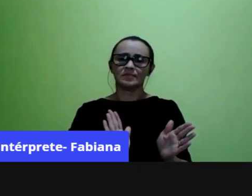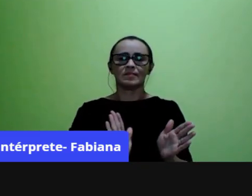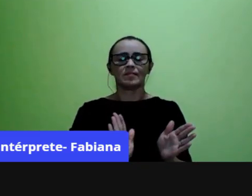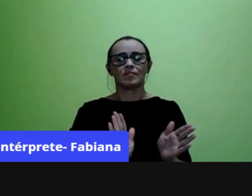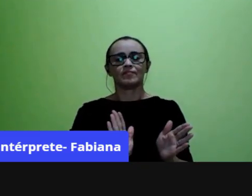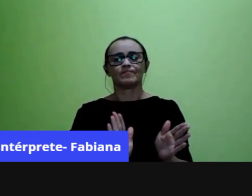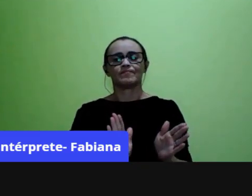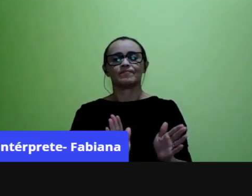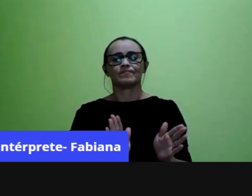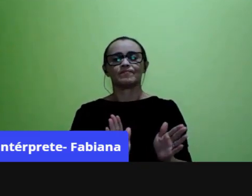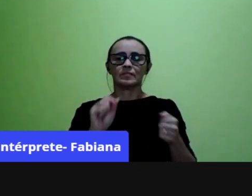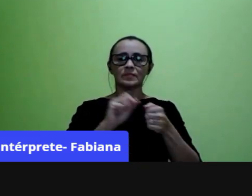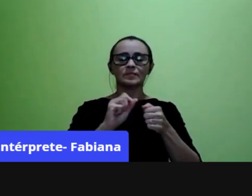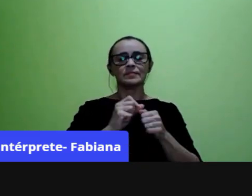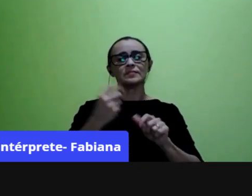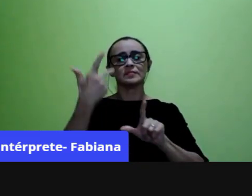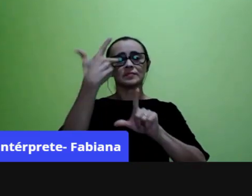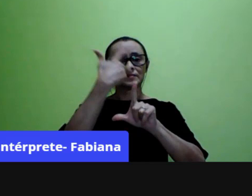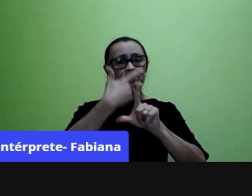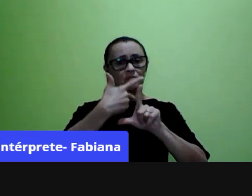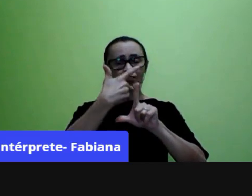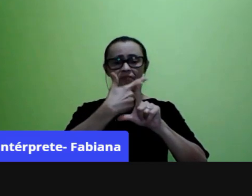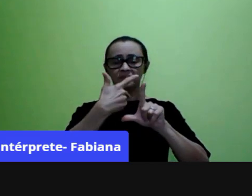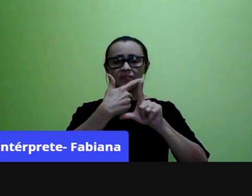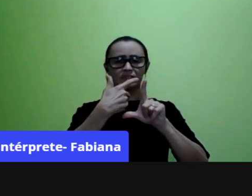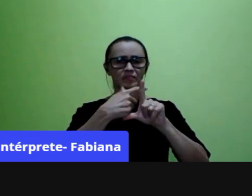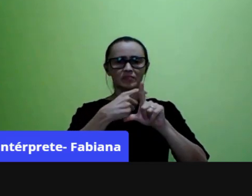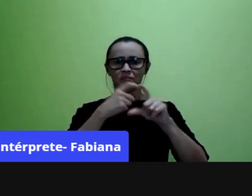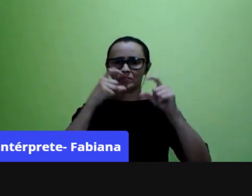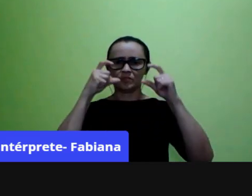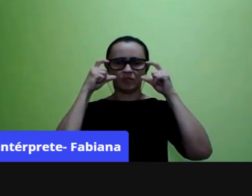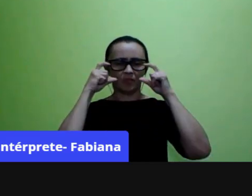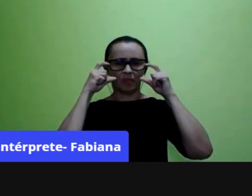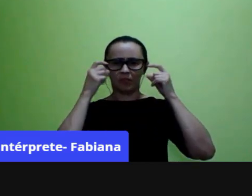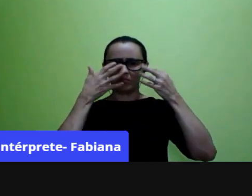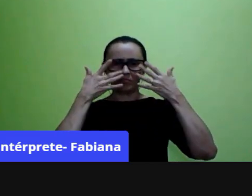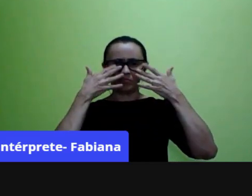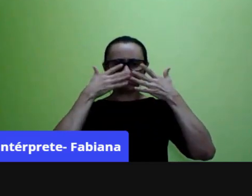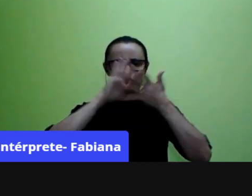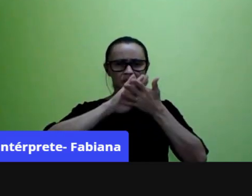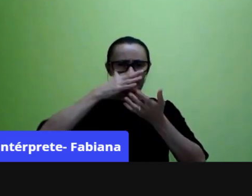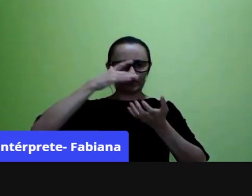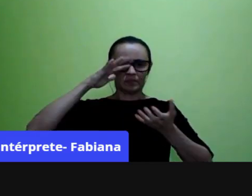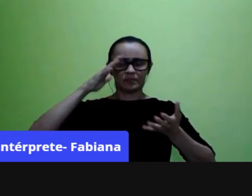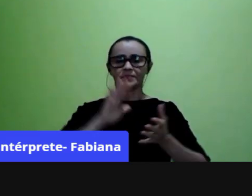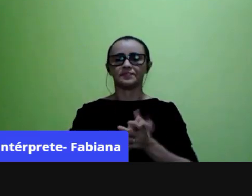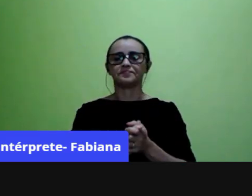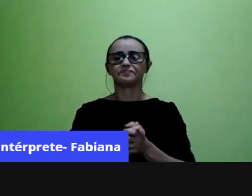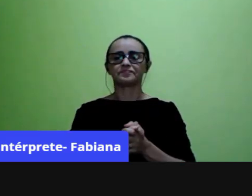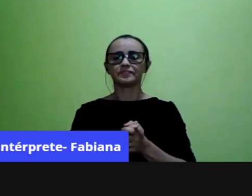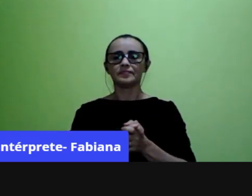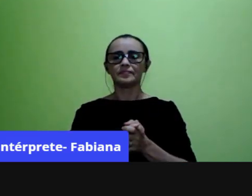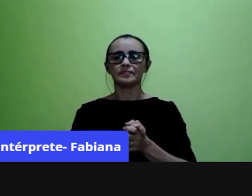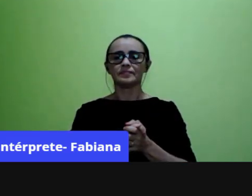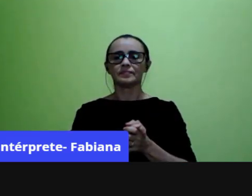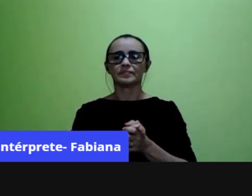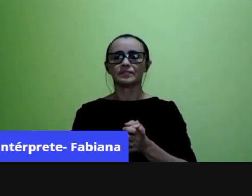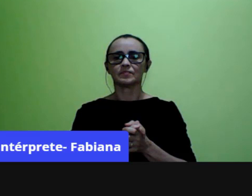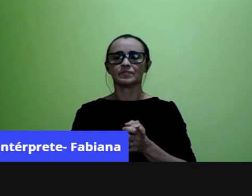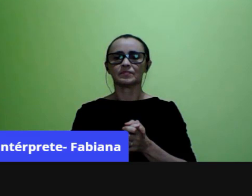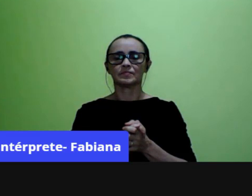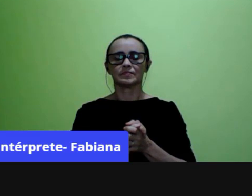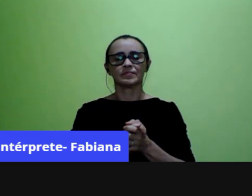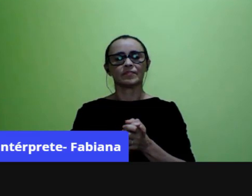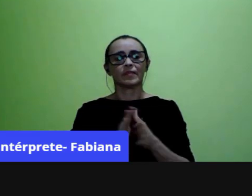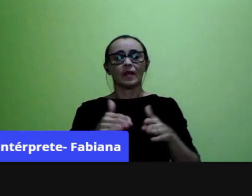e fazer o seu vídeo com esse tanto de reflexo nos óculos, ok? Então, vamos lá. Vou falar um pouquinho